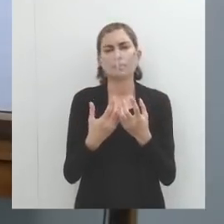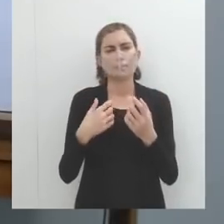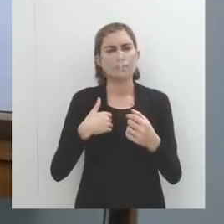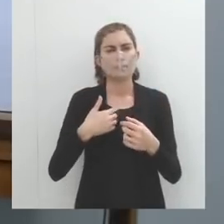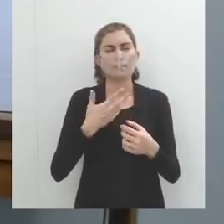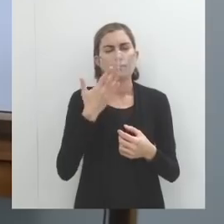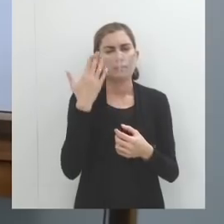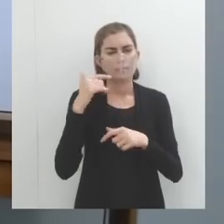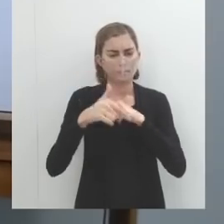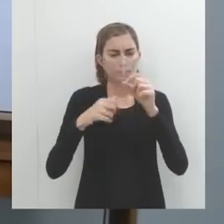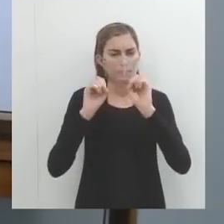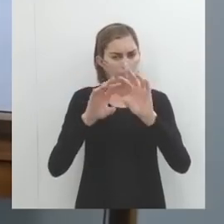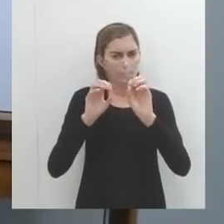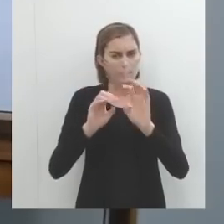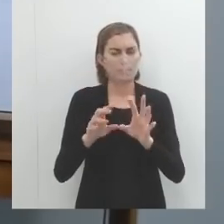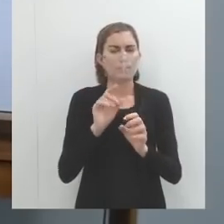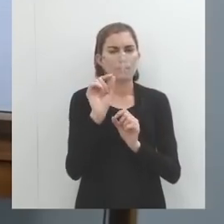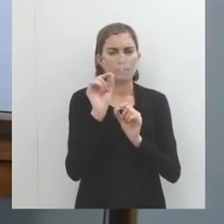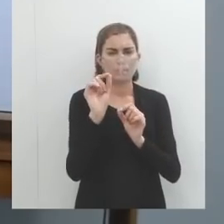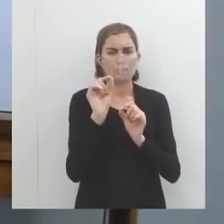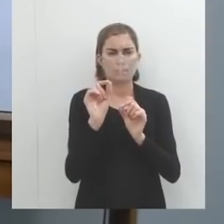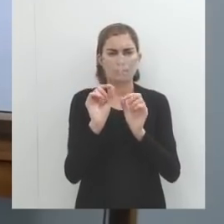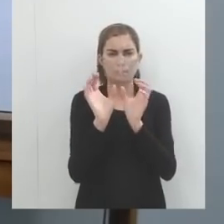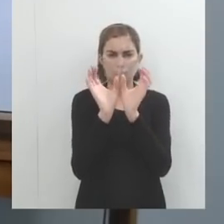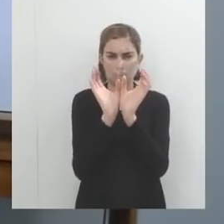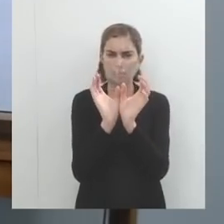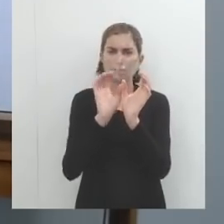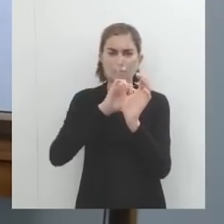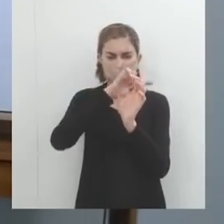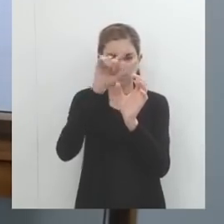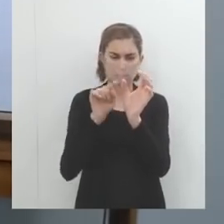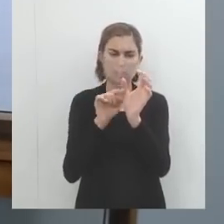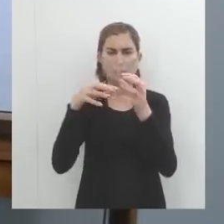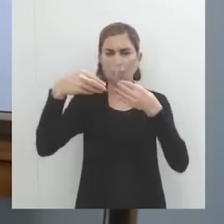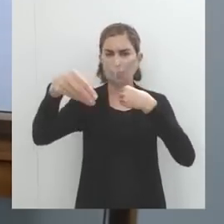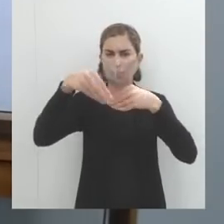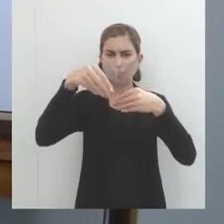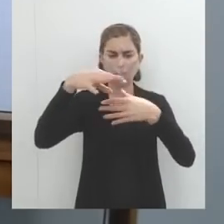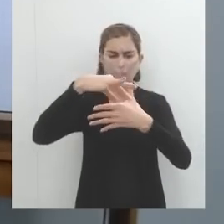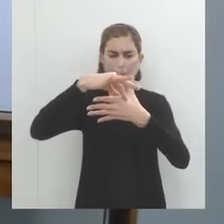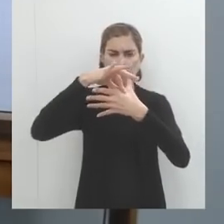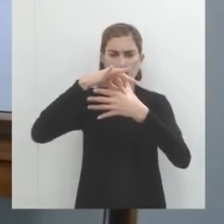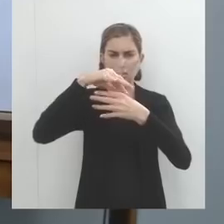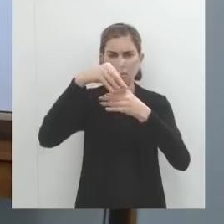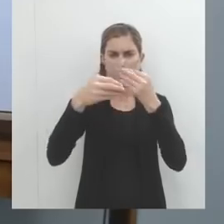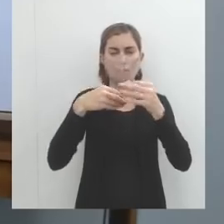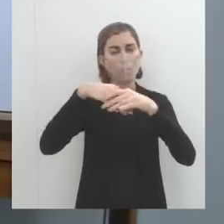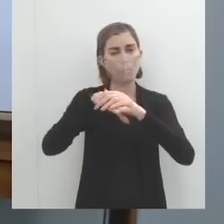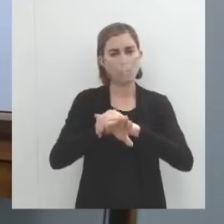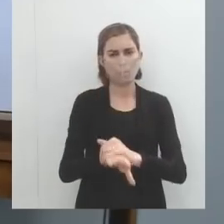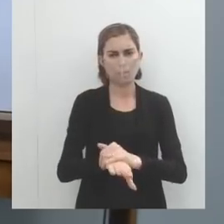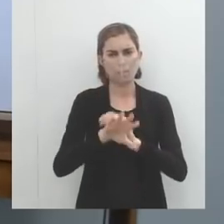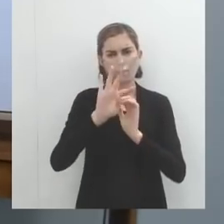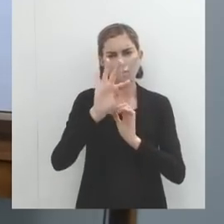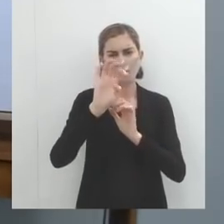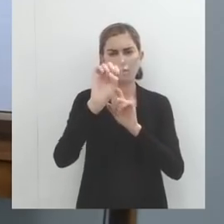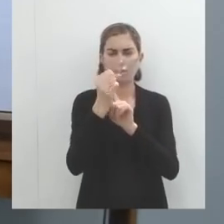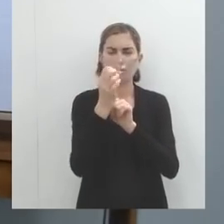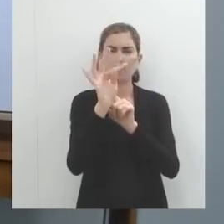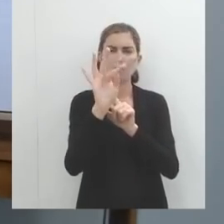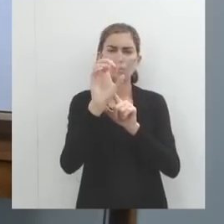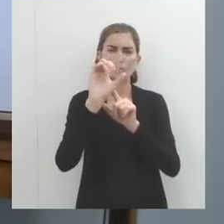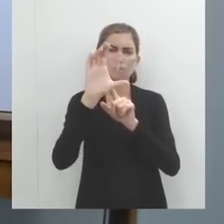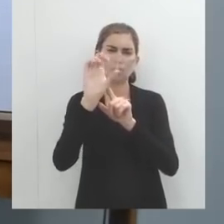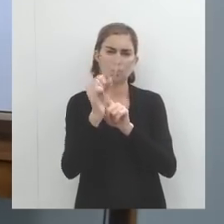gente trabalha com ele, ele vai ser um sacozinho, tá, de pele, aonde você vai guardar os testículos. Porque o que